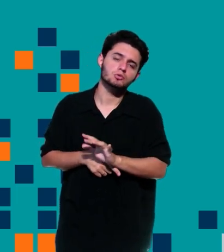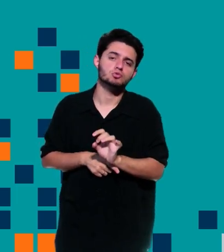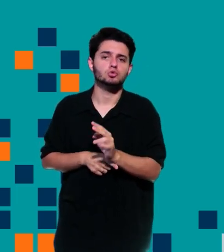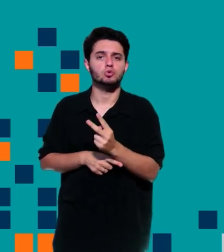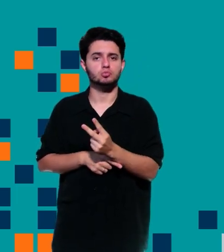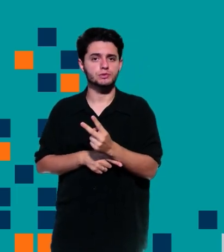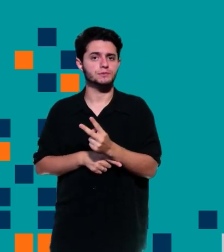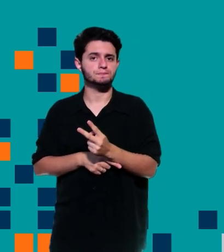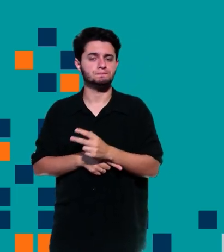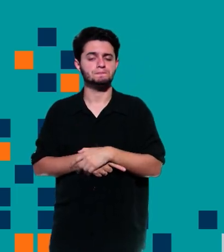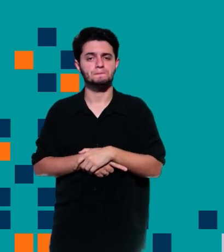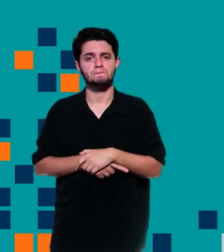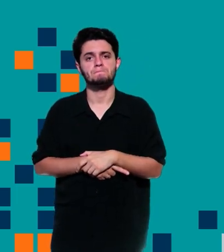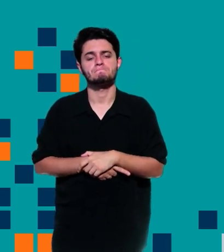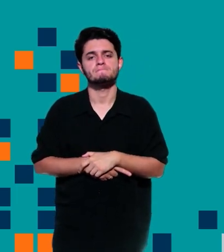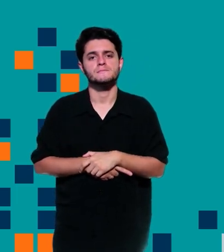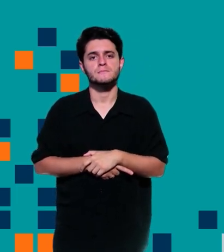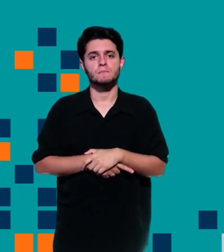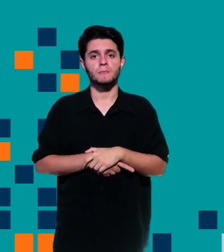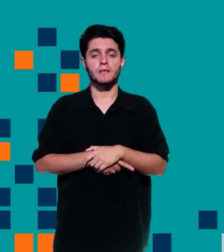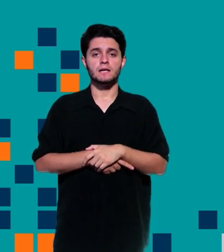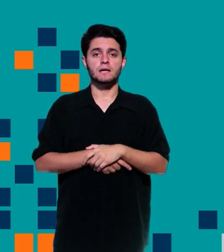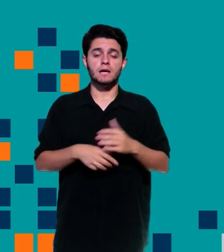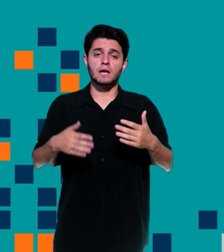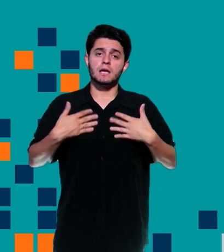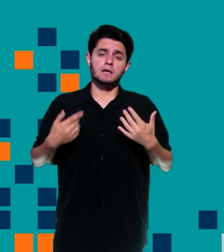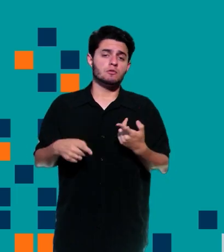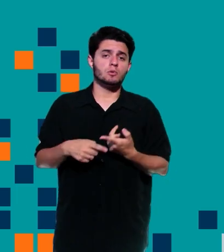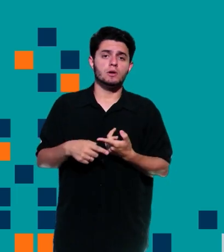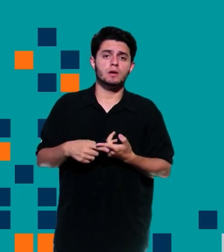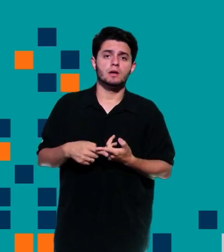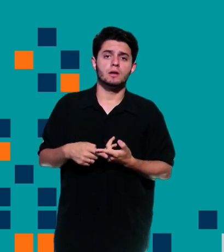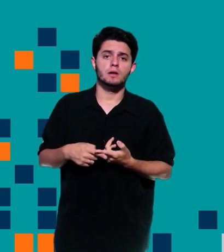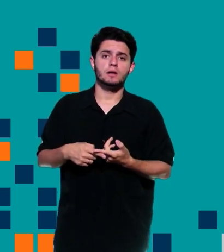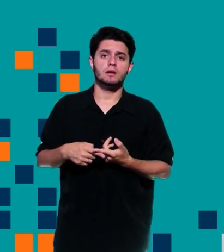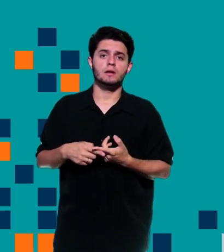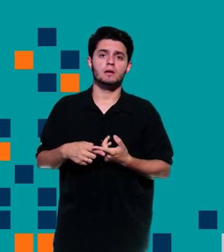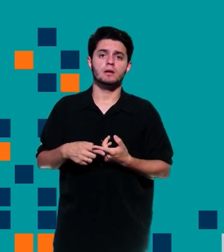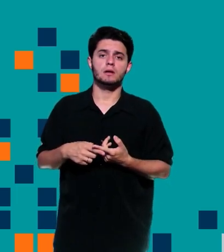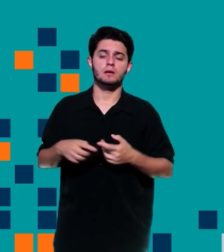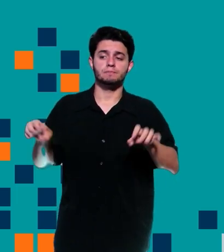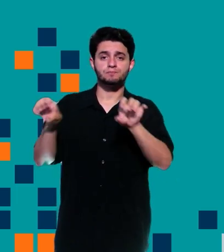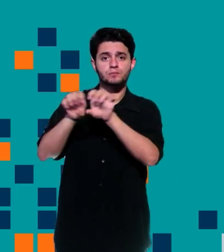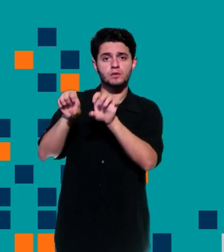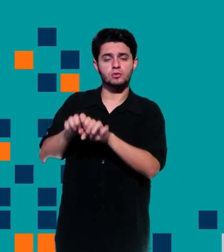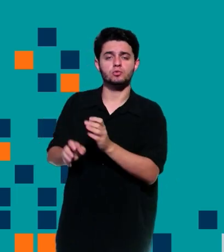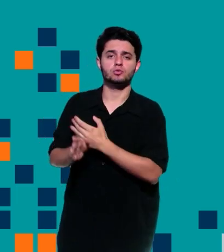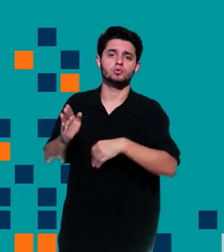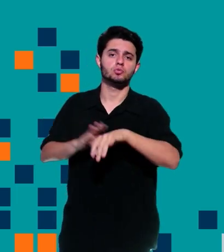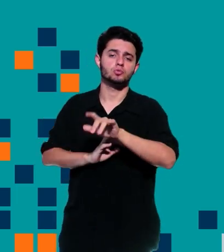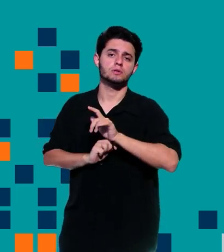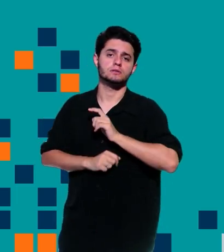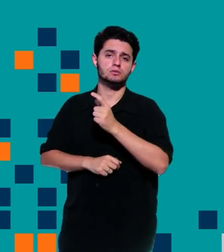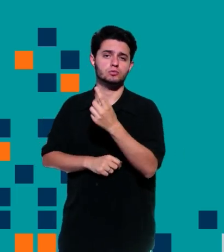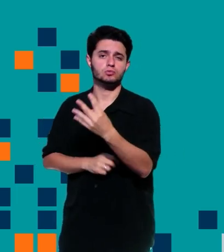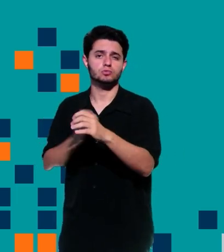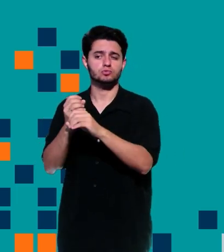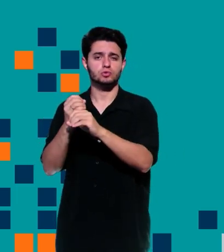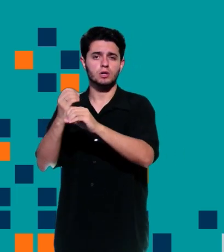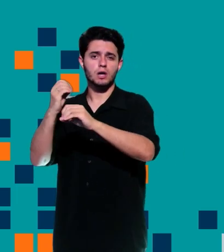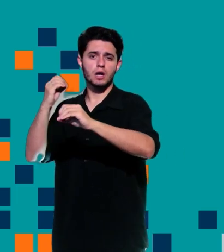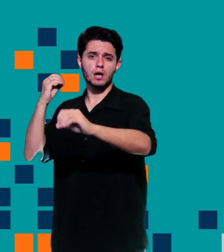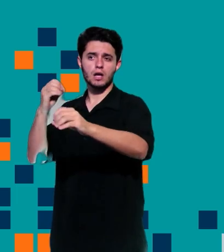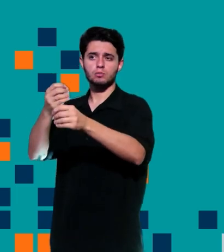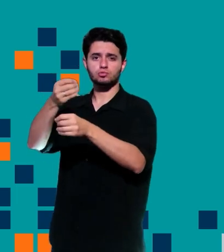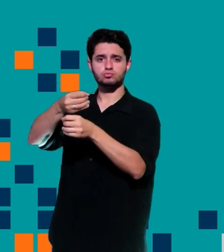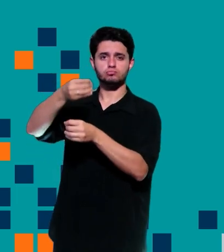incrível, né? Esse aqui é o detalhe da cobertura. Eram 14 cabos longitudinais de aço que atravessavam esses perfis em